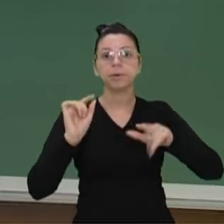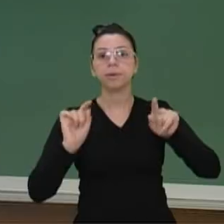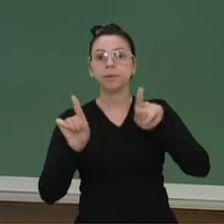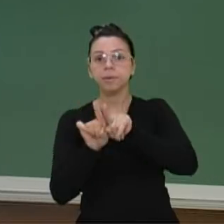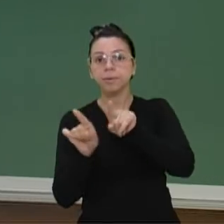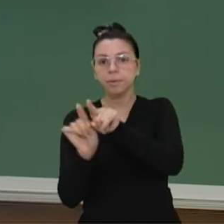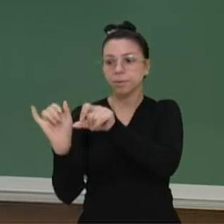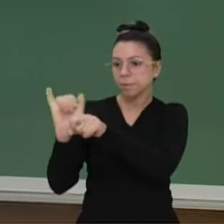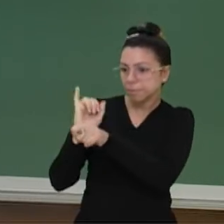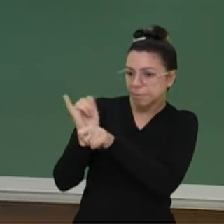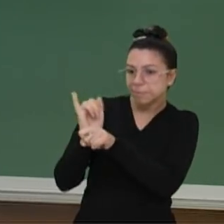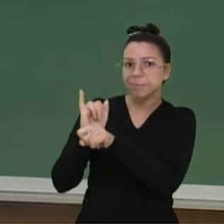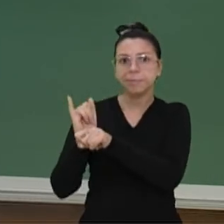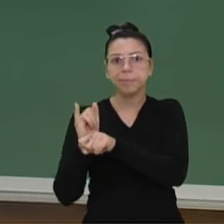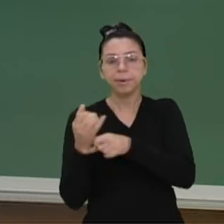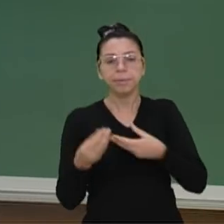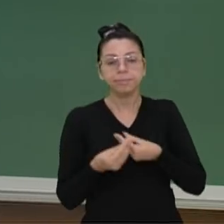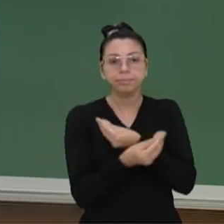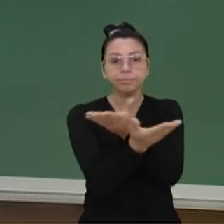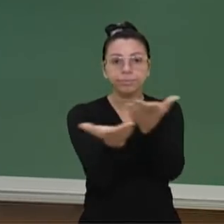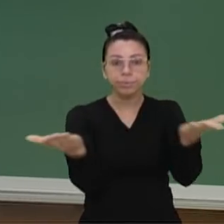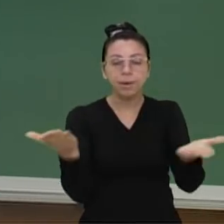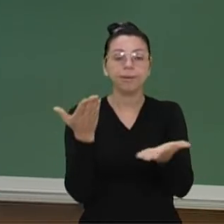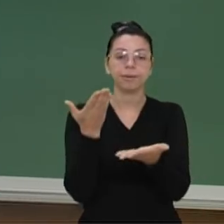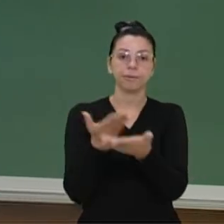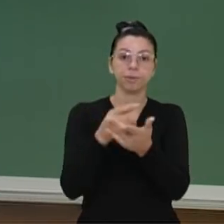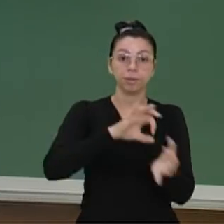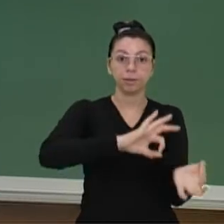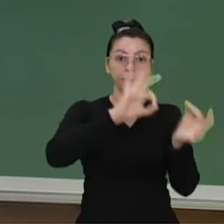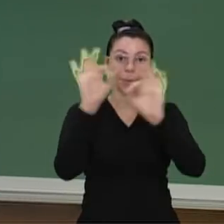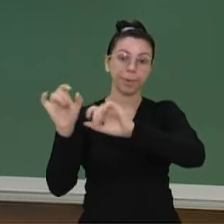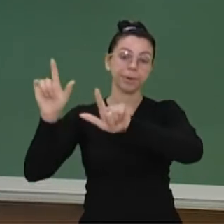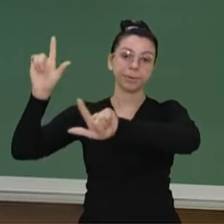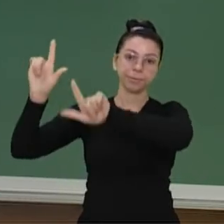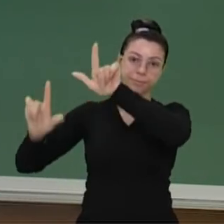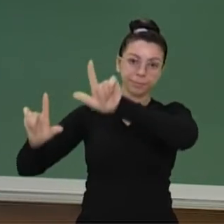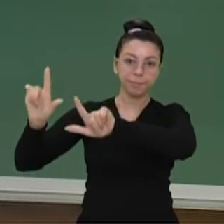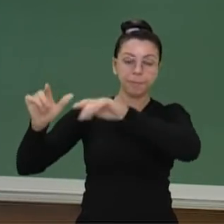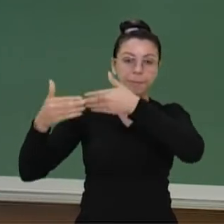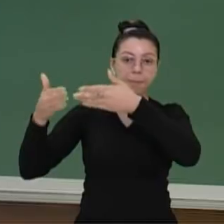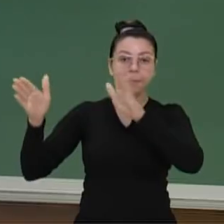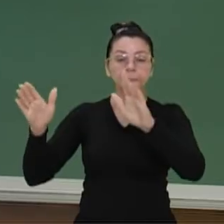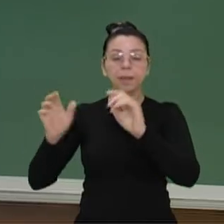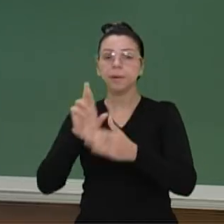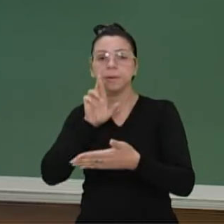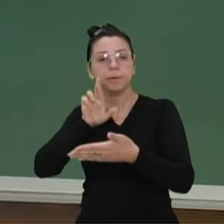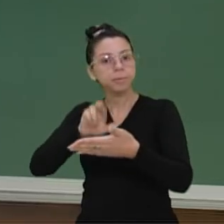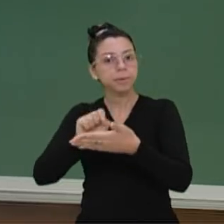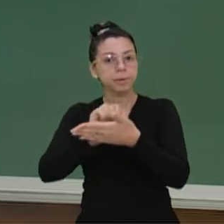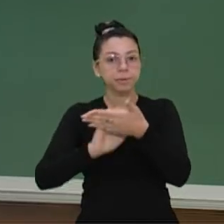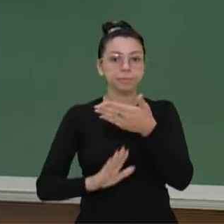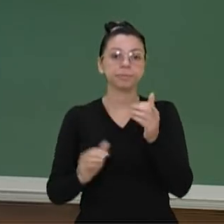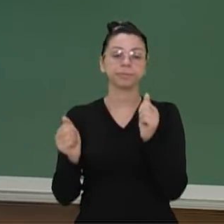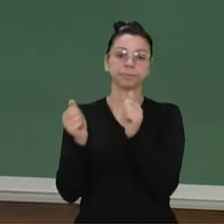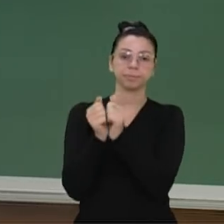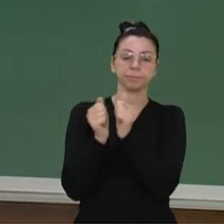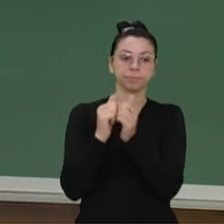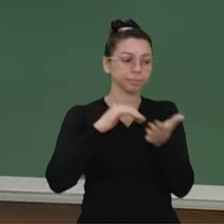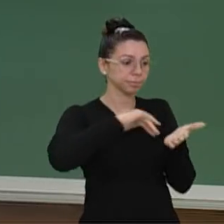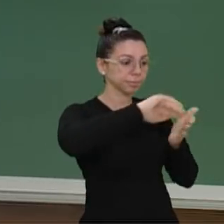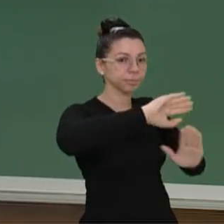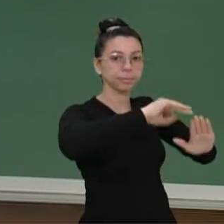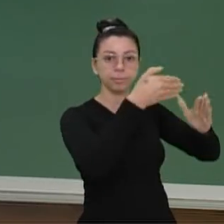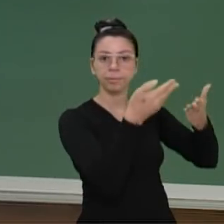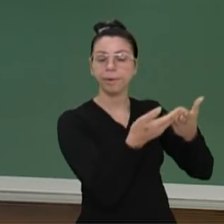esse conteúdo, essas aulas para vocês. Se você está acompanhando pela TV aberta e resolvendo as atividades aqui com o professor, entre em contato com a sua